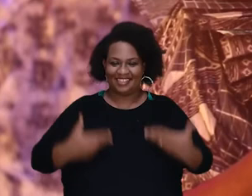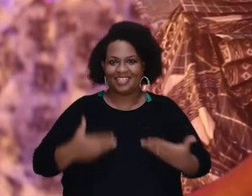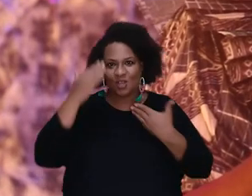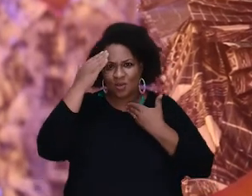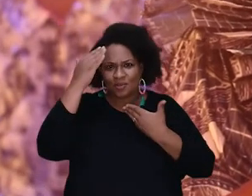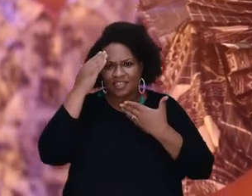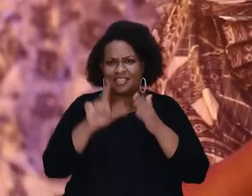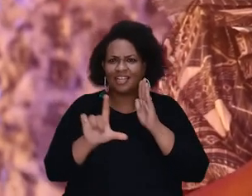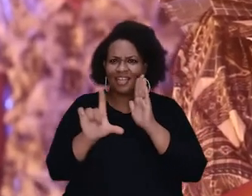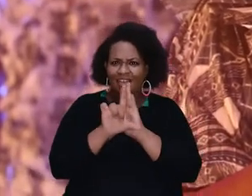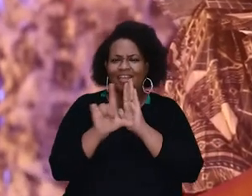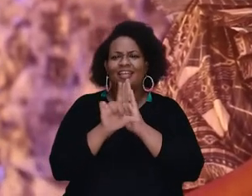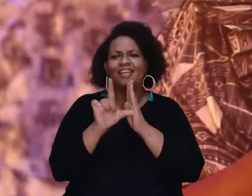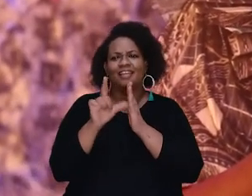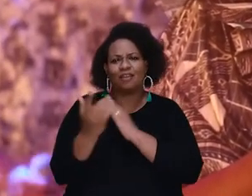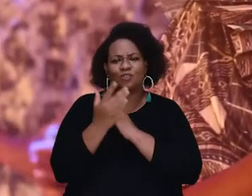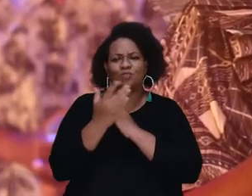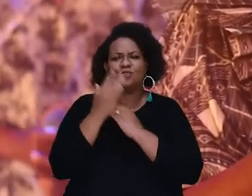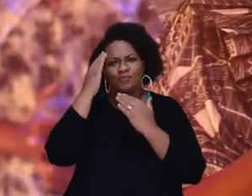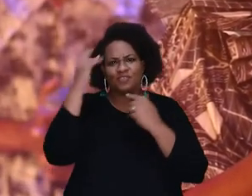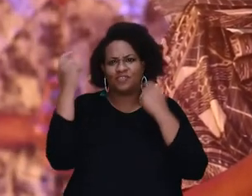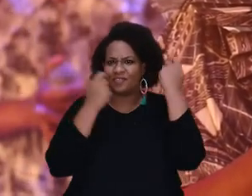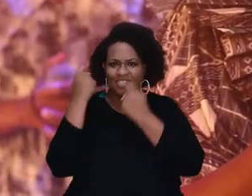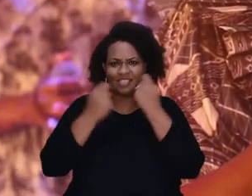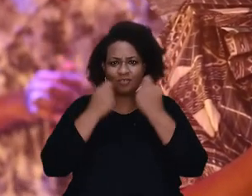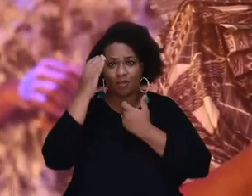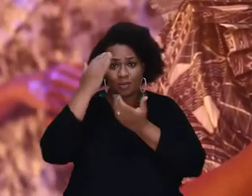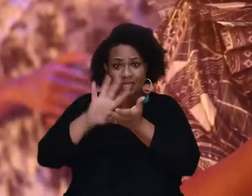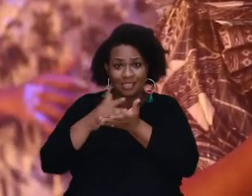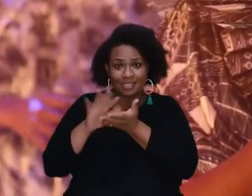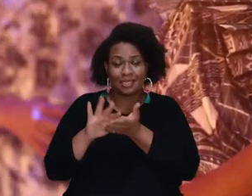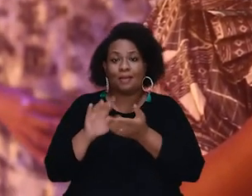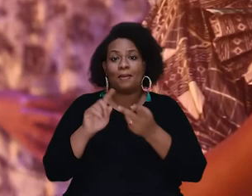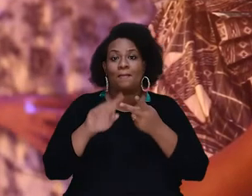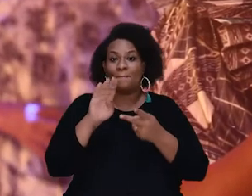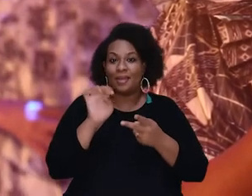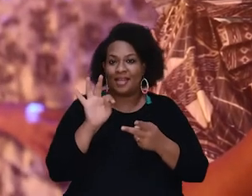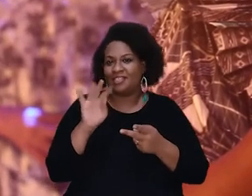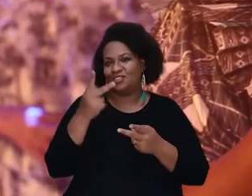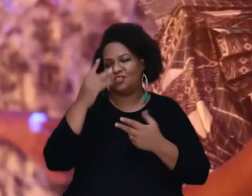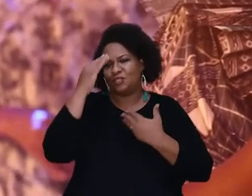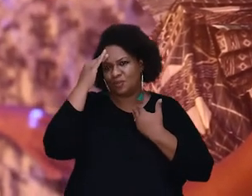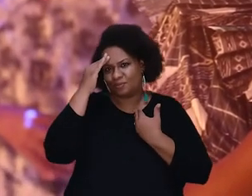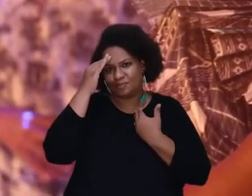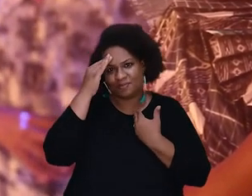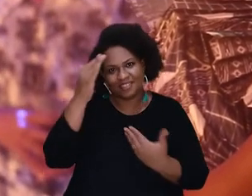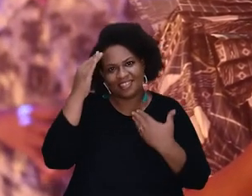Aldir Blanc. Obrigada, festival. Obrigada, Coco de Bete. Obrigada